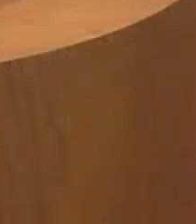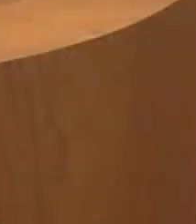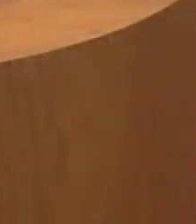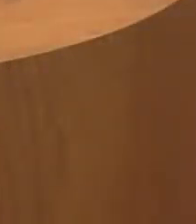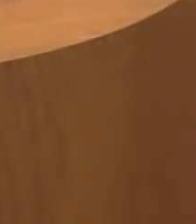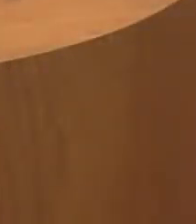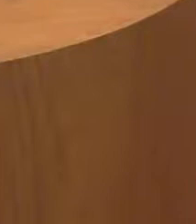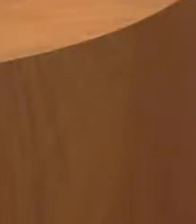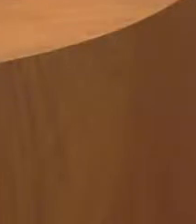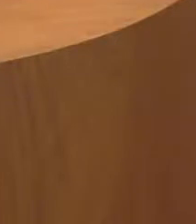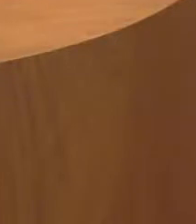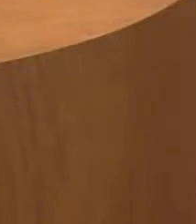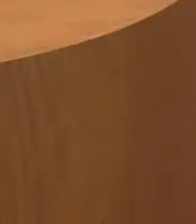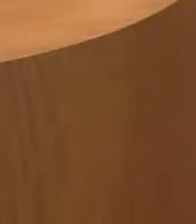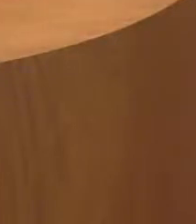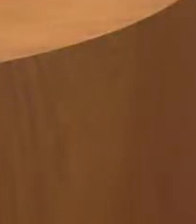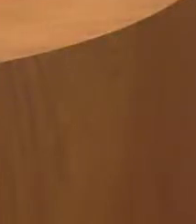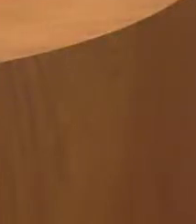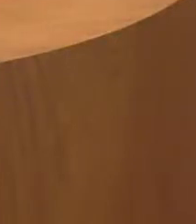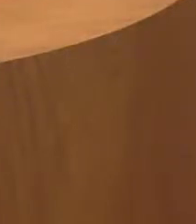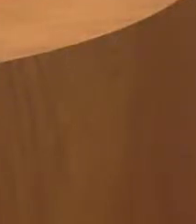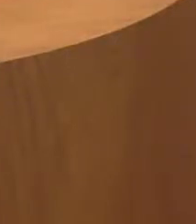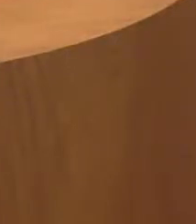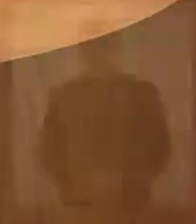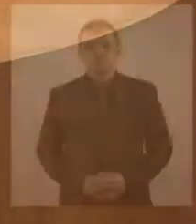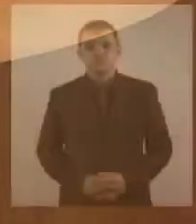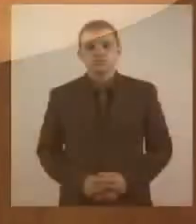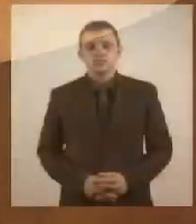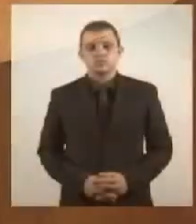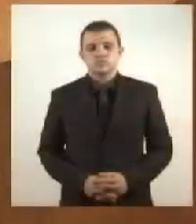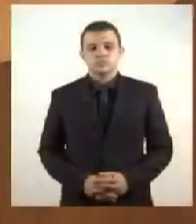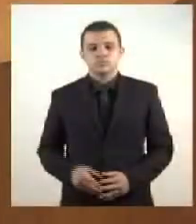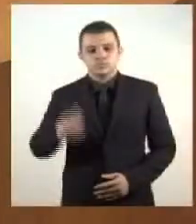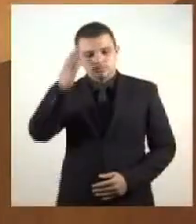a contrapartida que entrava para a SEMAR,